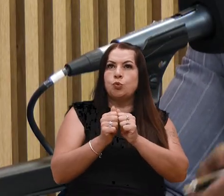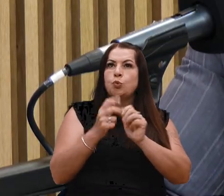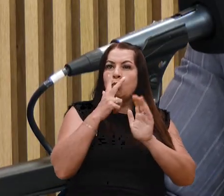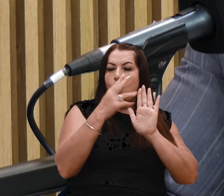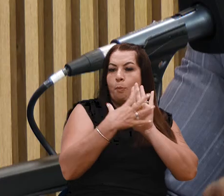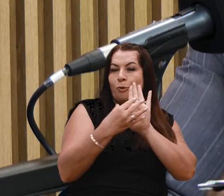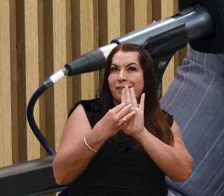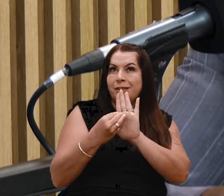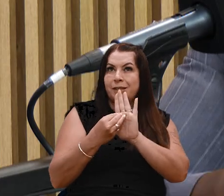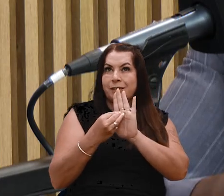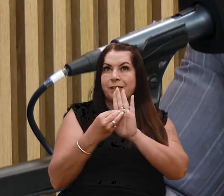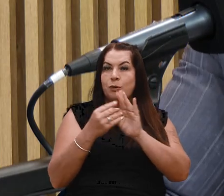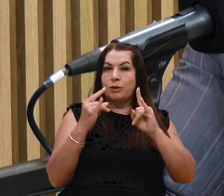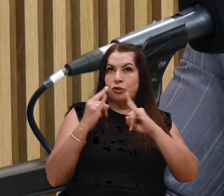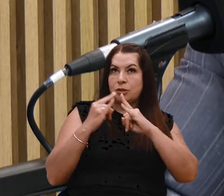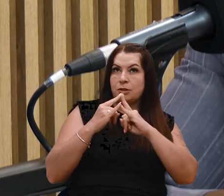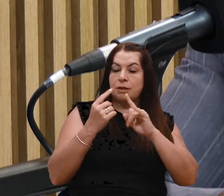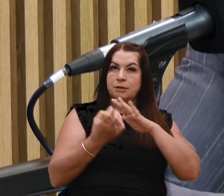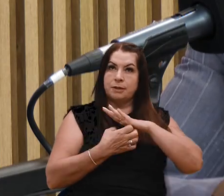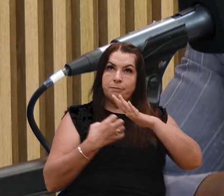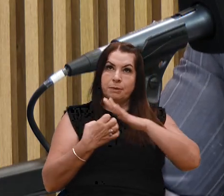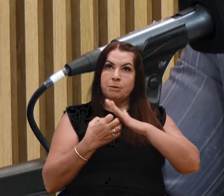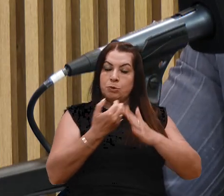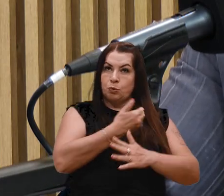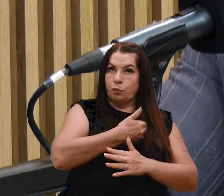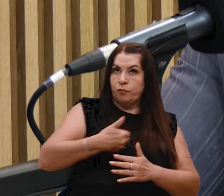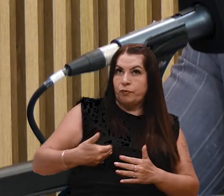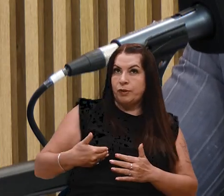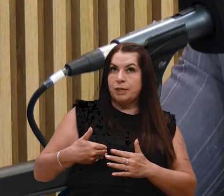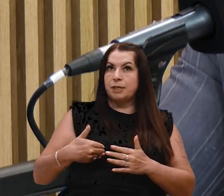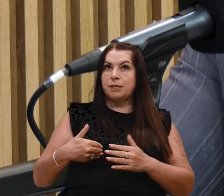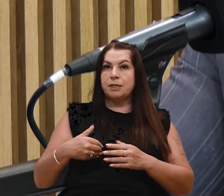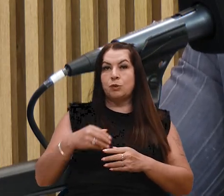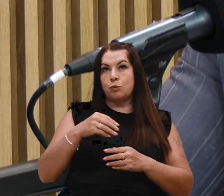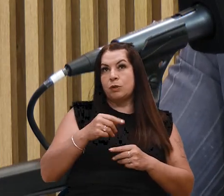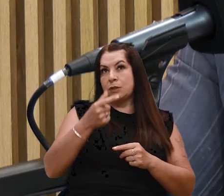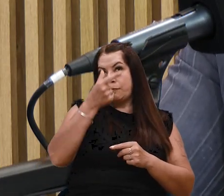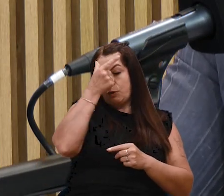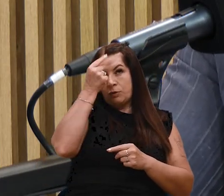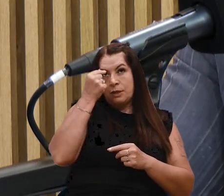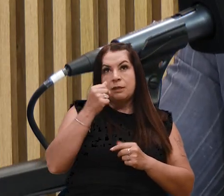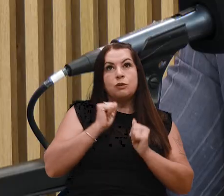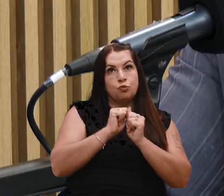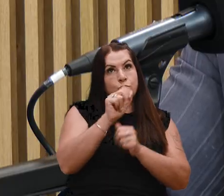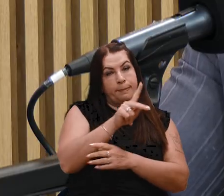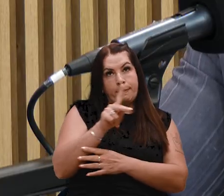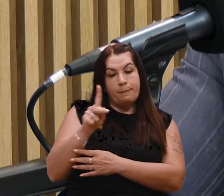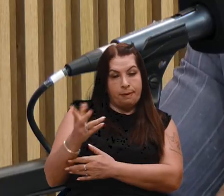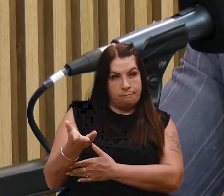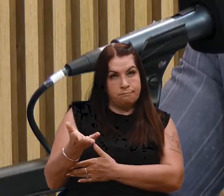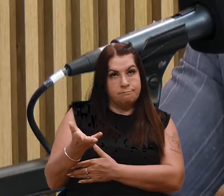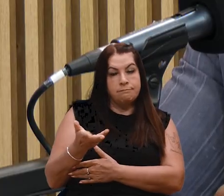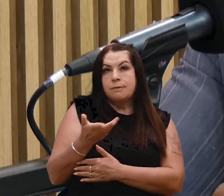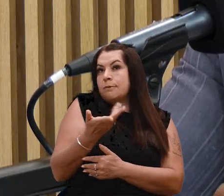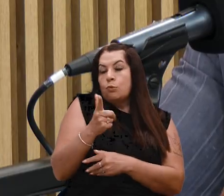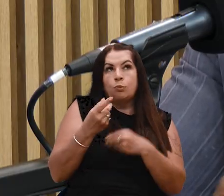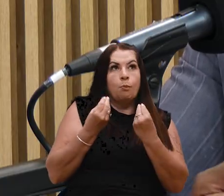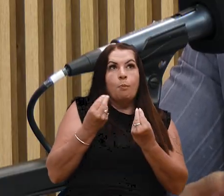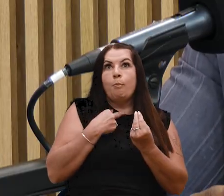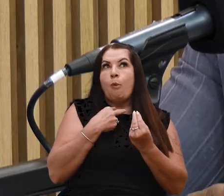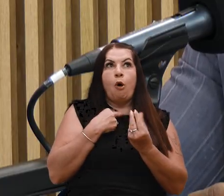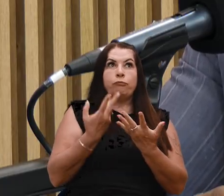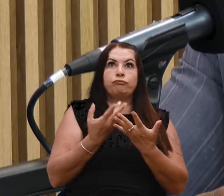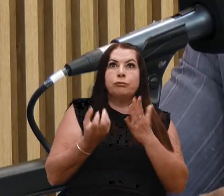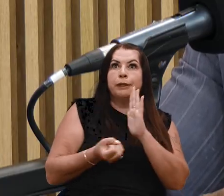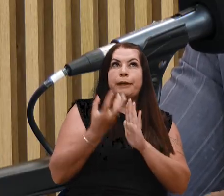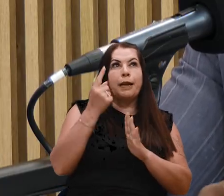que é com entidades empresariais, com o governo, com a academia, é através de PPPs. A gente não pode criar